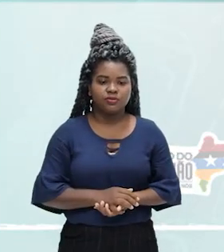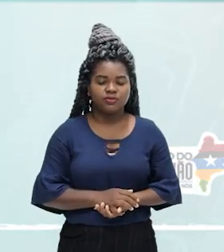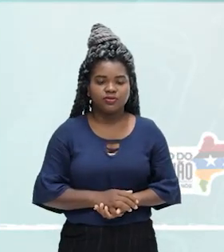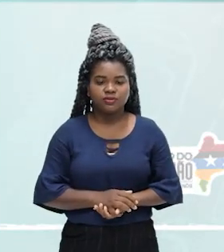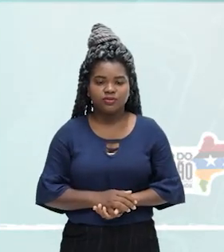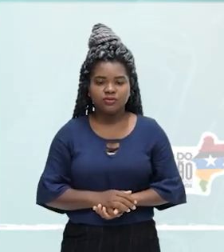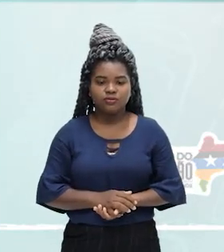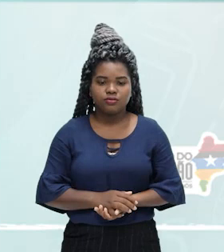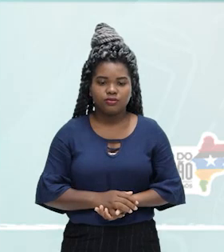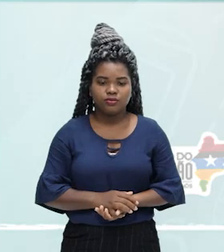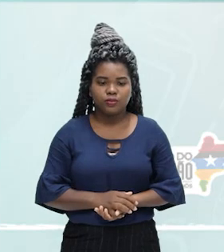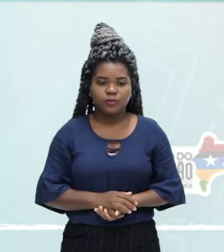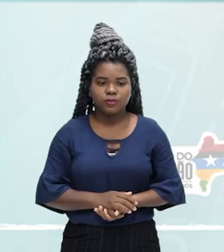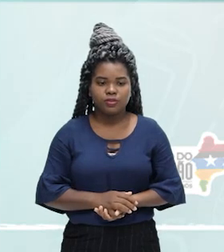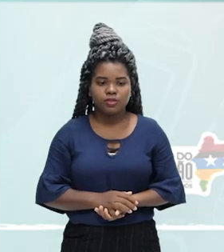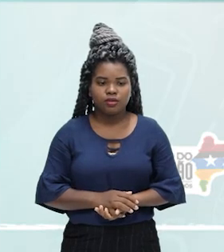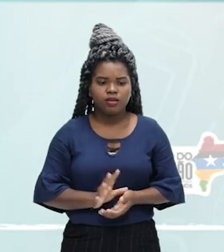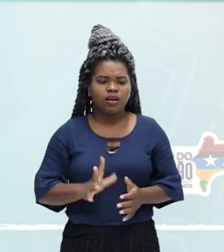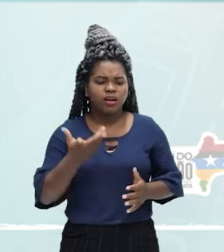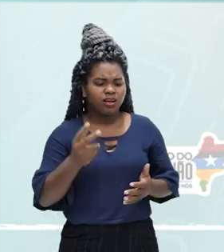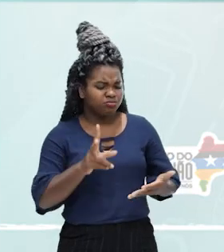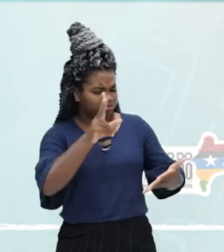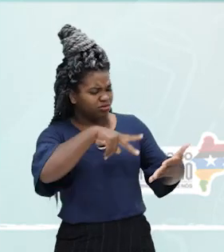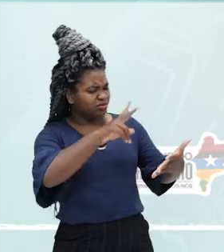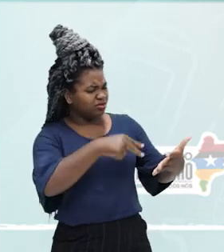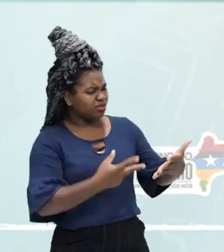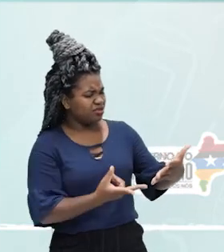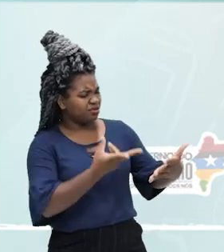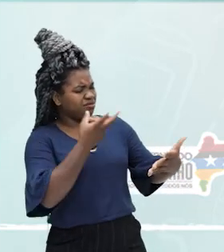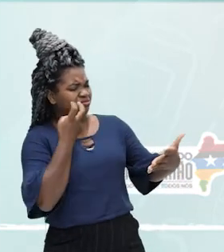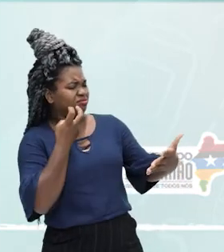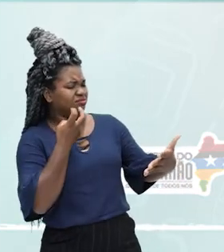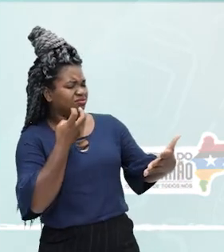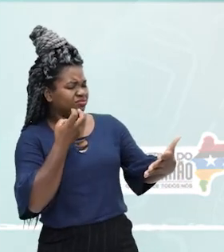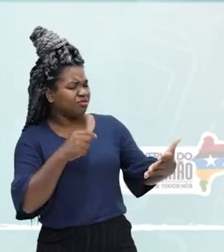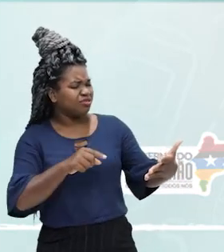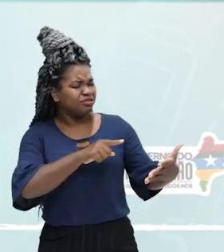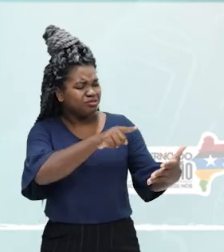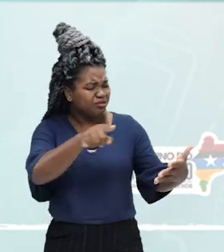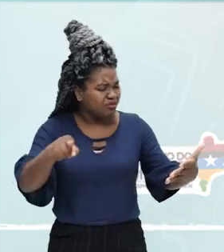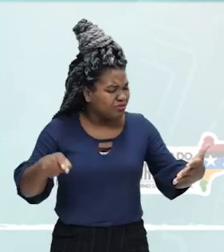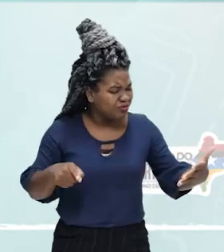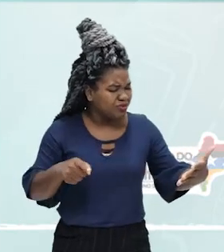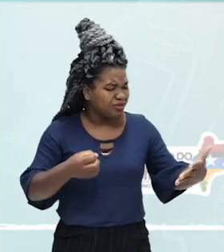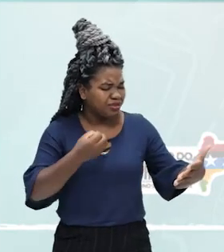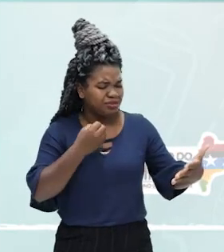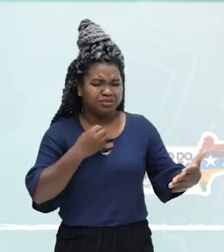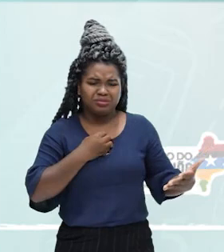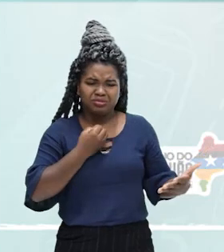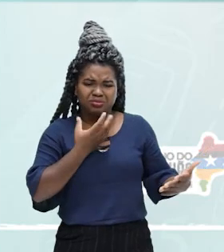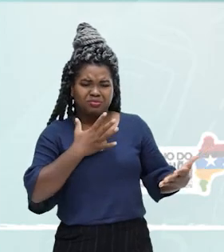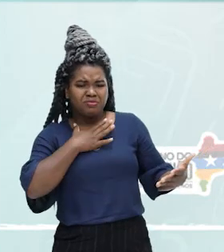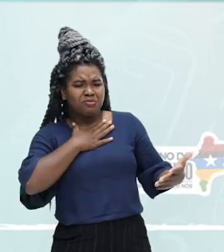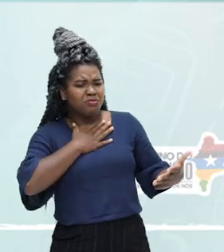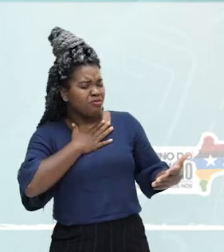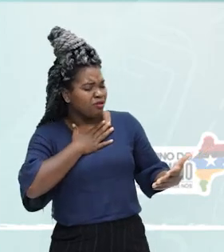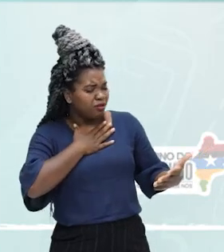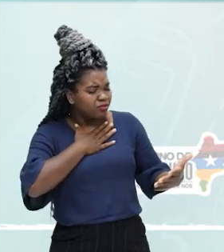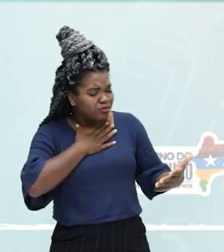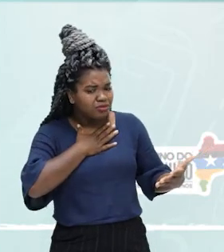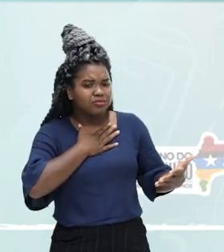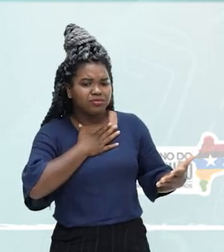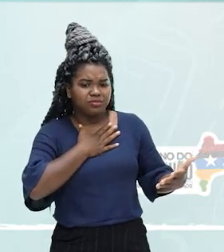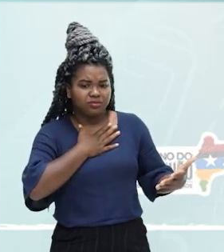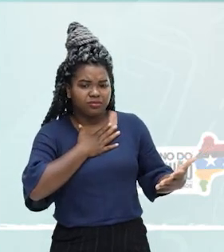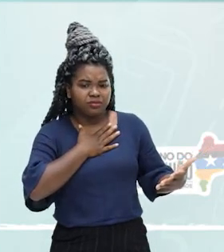de Vossa Excelência, onde, a propósito de faltas de bom senso e de bom gosto, se fala com áspera